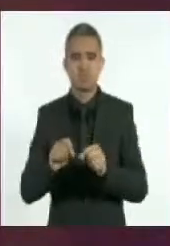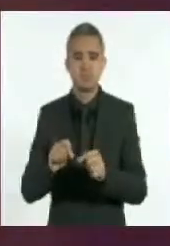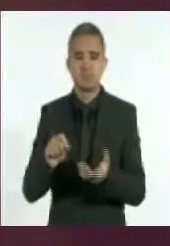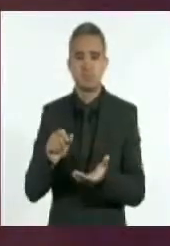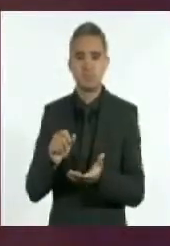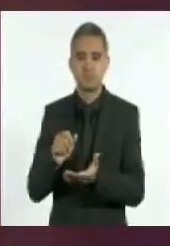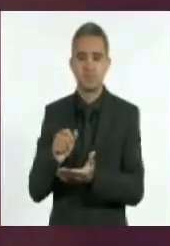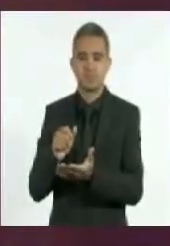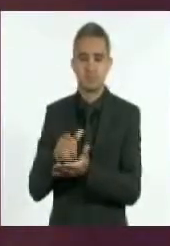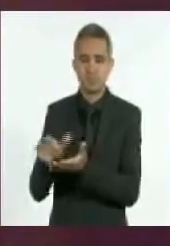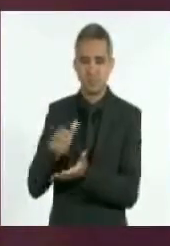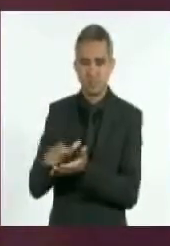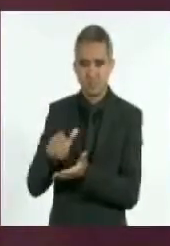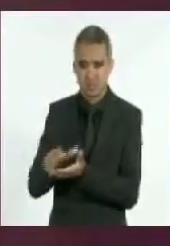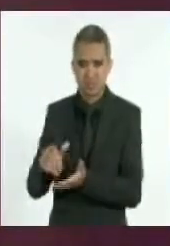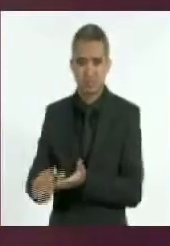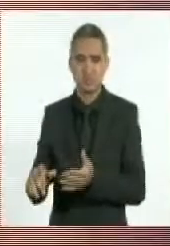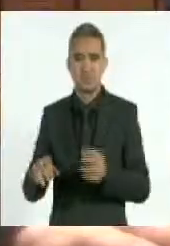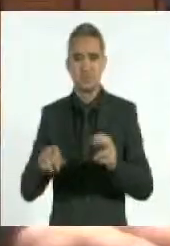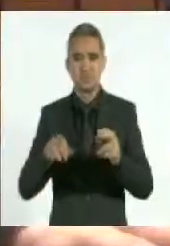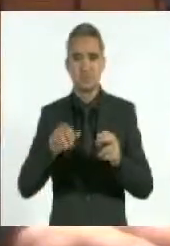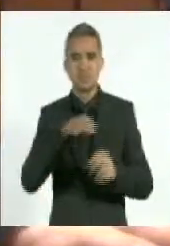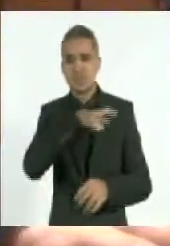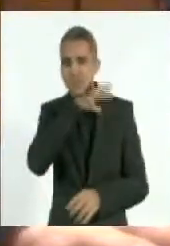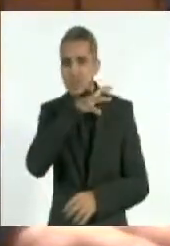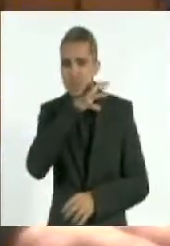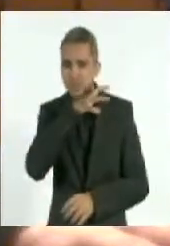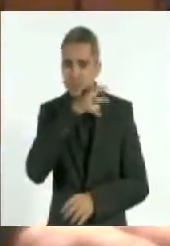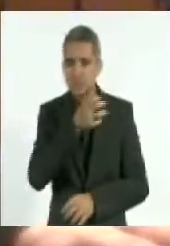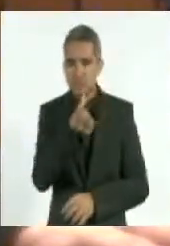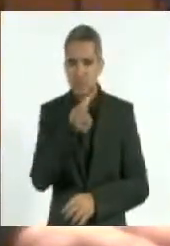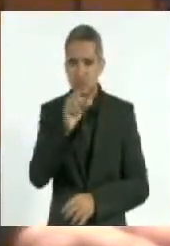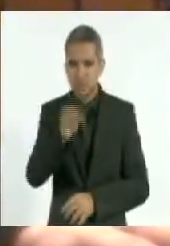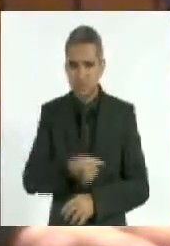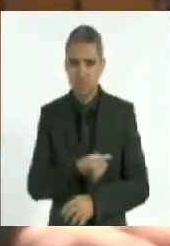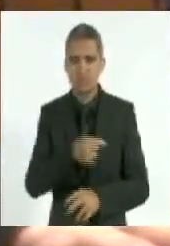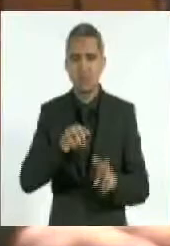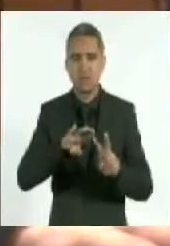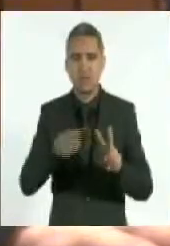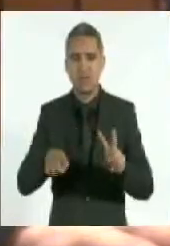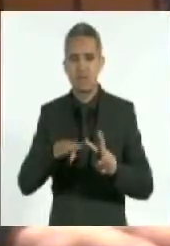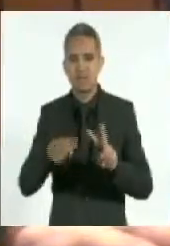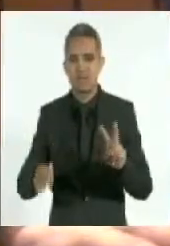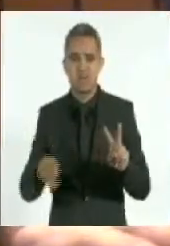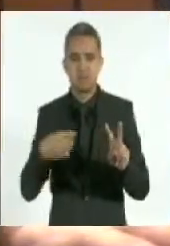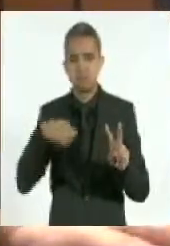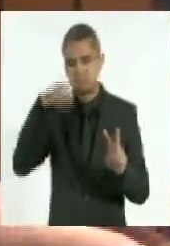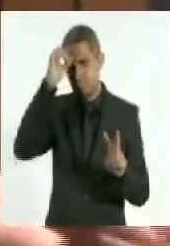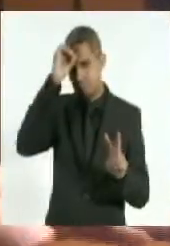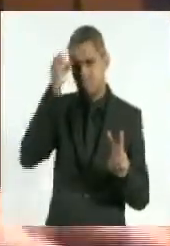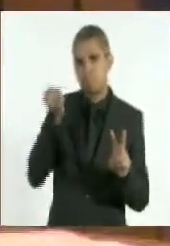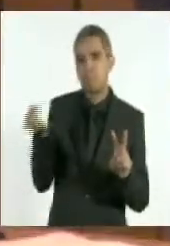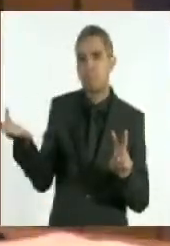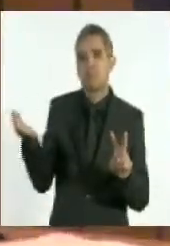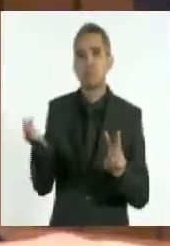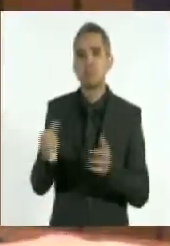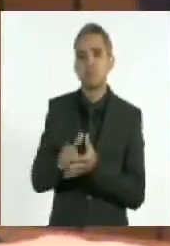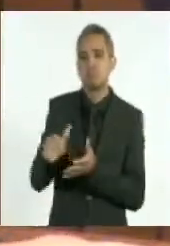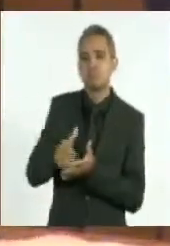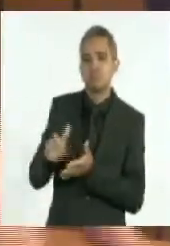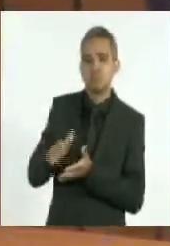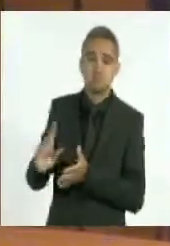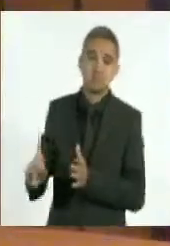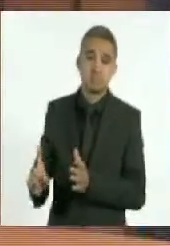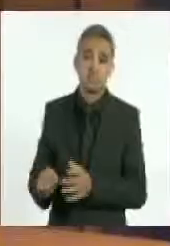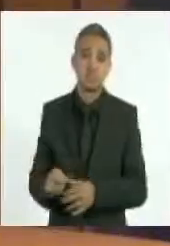pela Vale do Rio Doce, a Alumar 6 mil, a Vale do Rio Doce, sei lá quantos, eu queria dizer que, com os clubes do